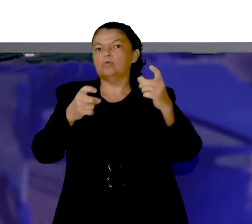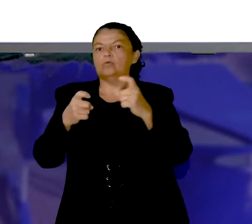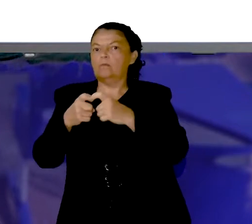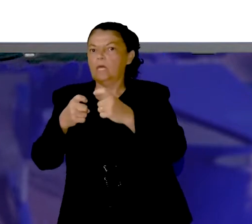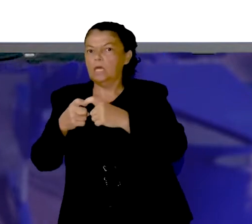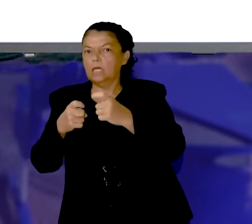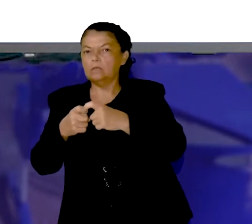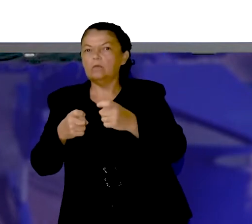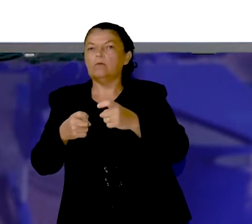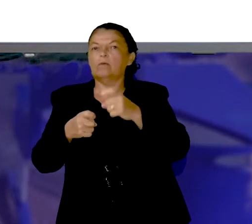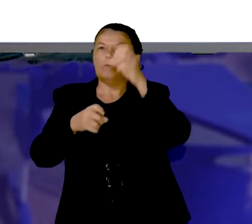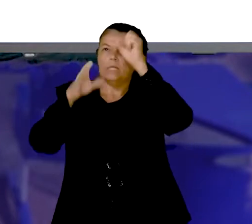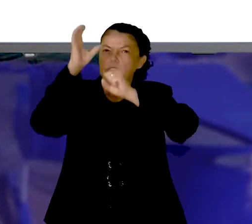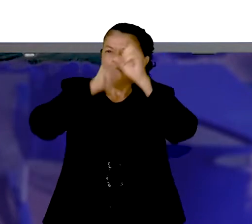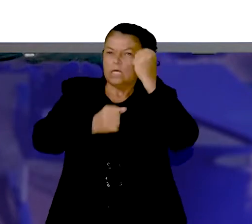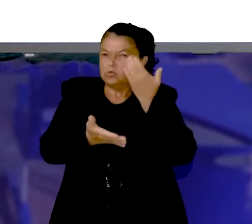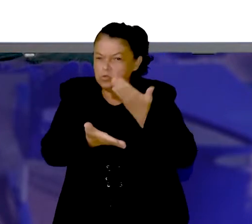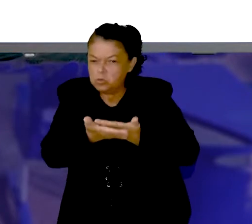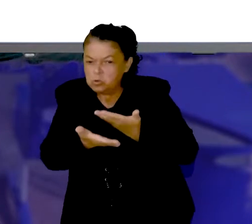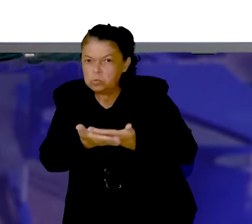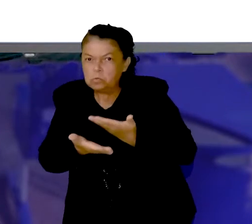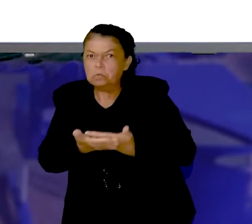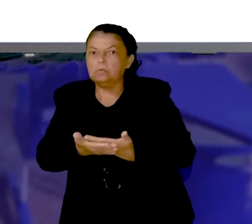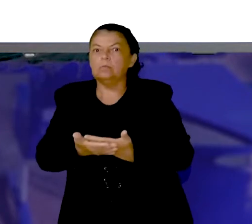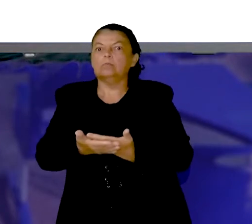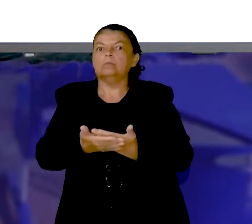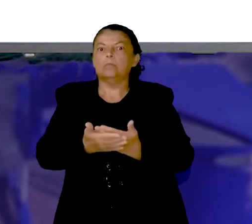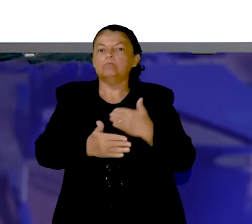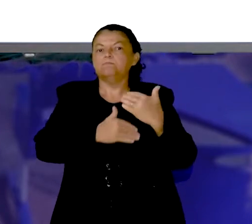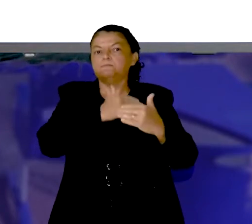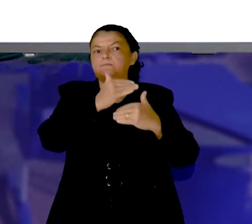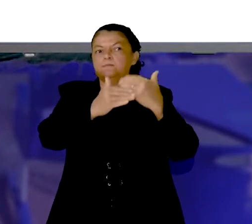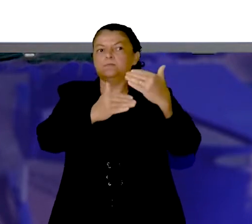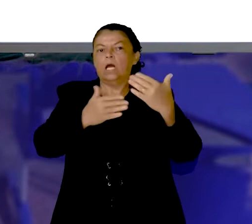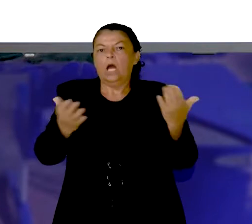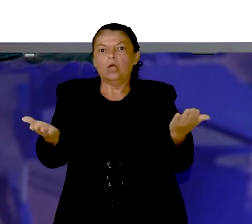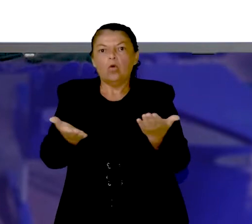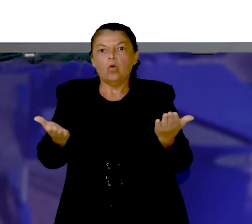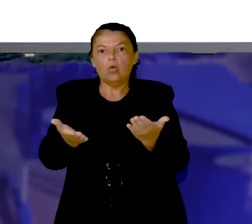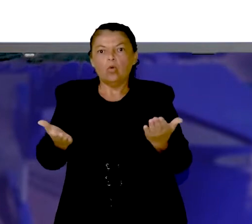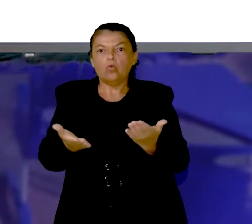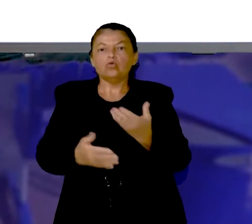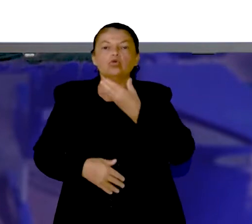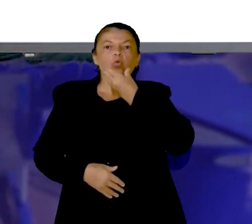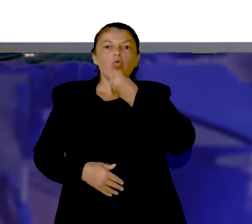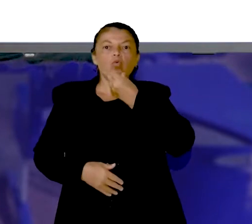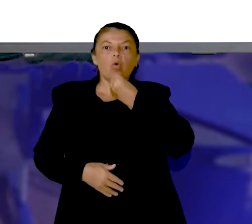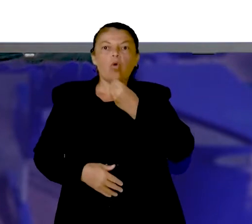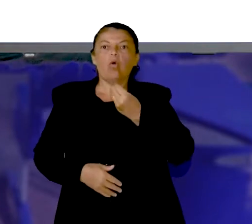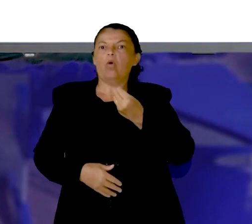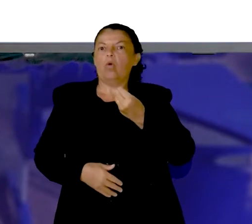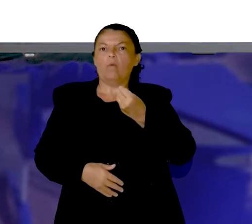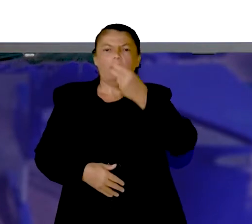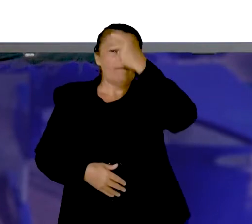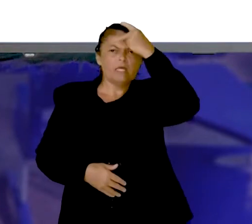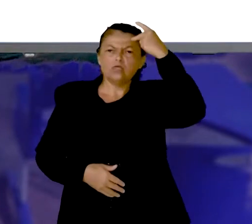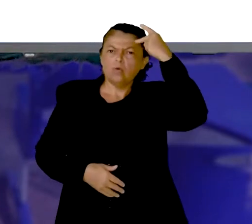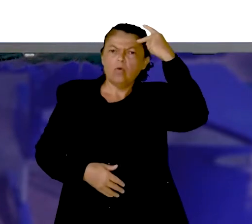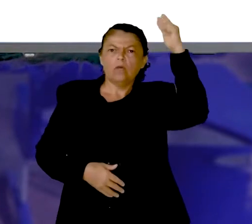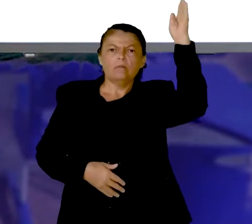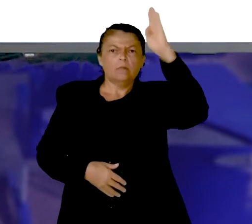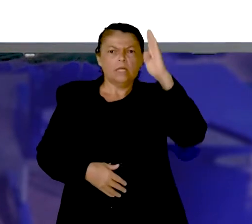meios de prolongamento da vida. É tanto que hoje o homem ele vive em média, o brasileiro, 70